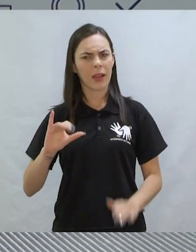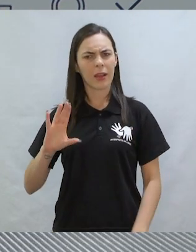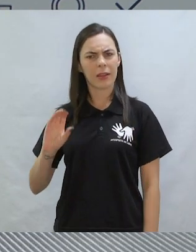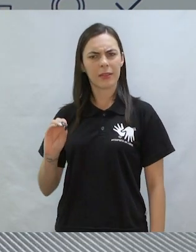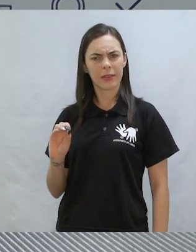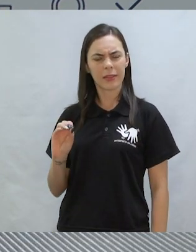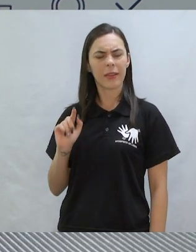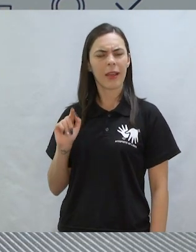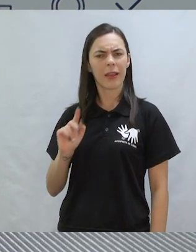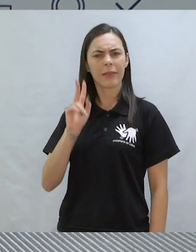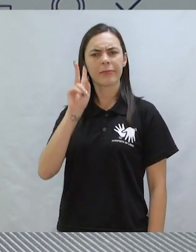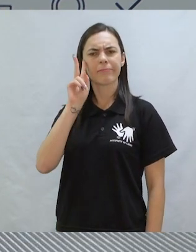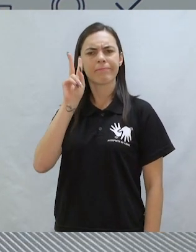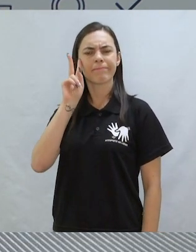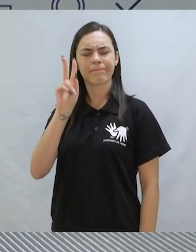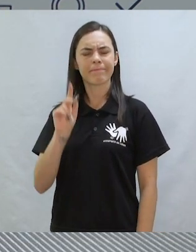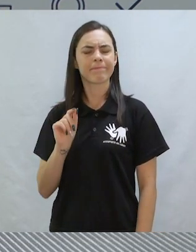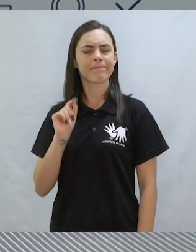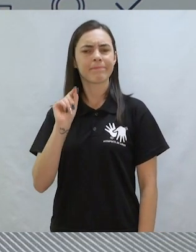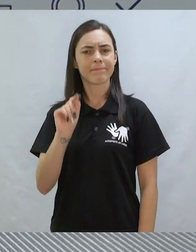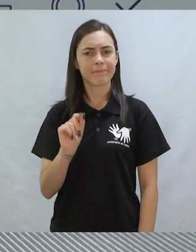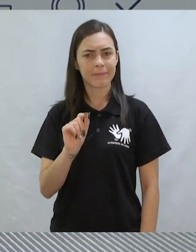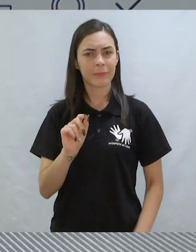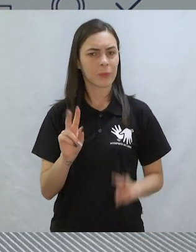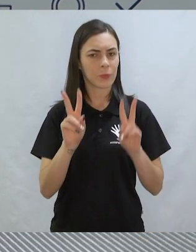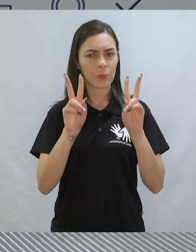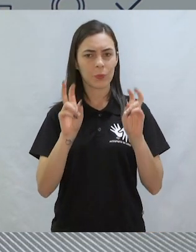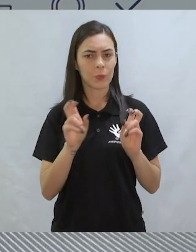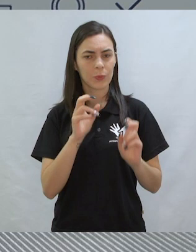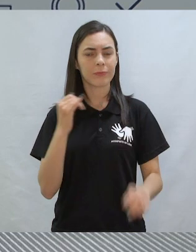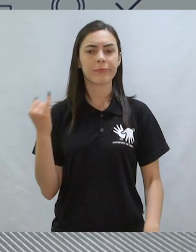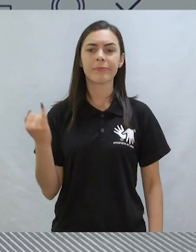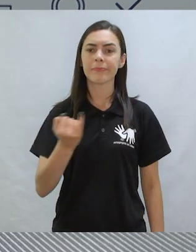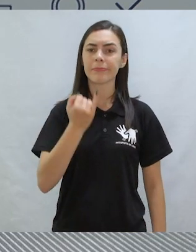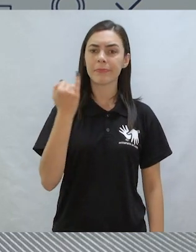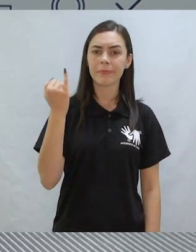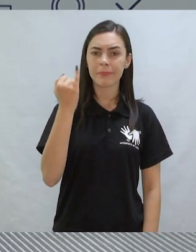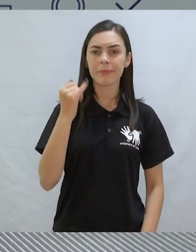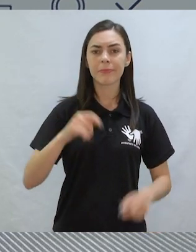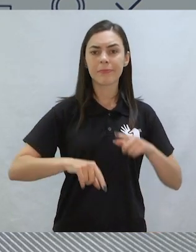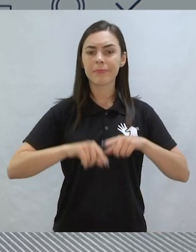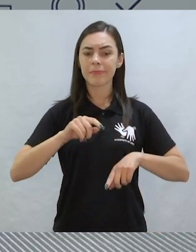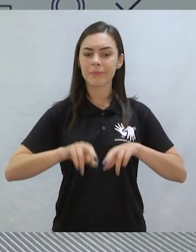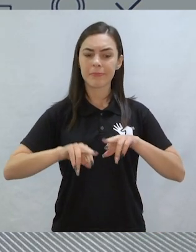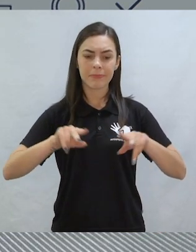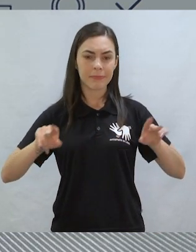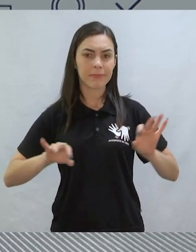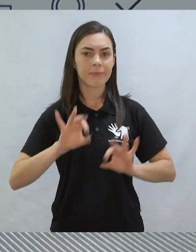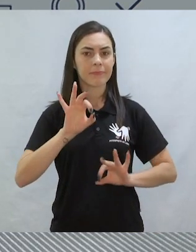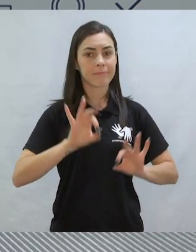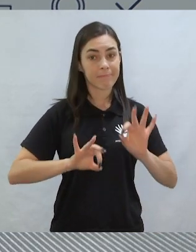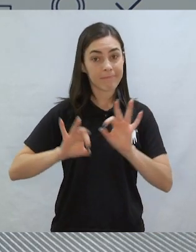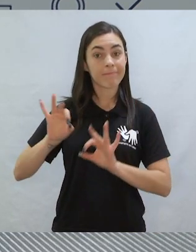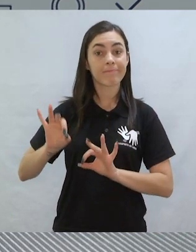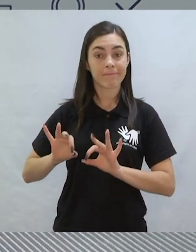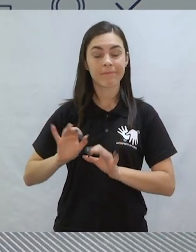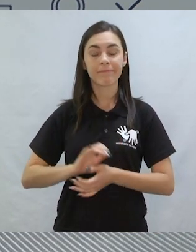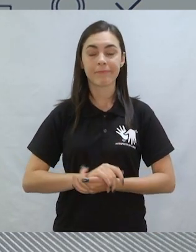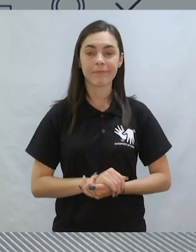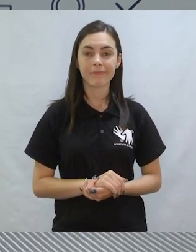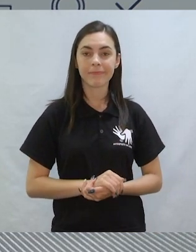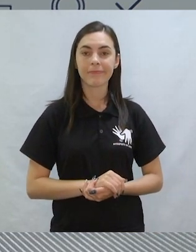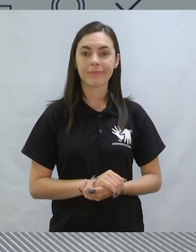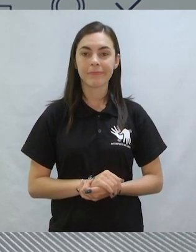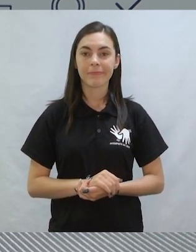o Caio já vem lembrando a gente da importância do quê? De nós organizarmos, separarmos